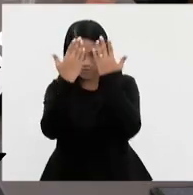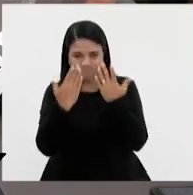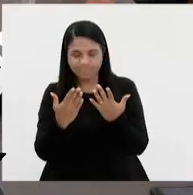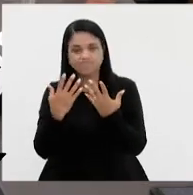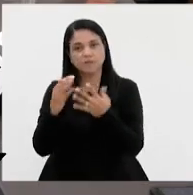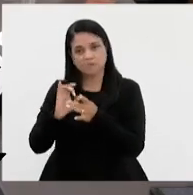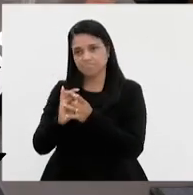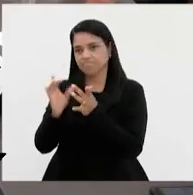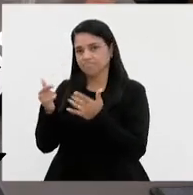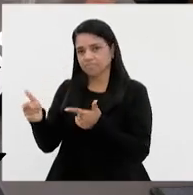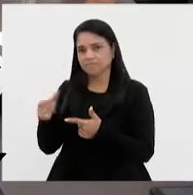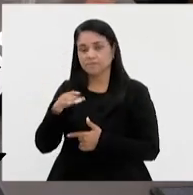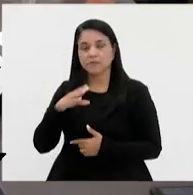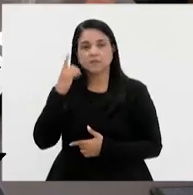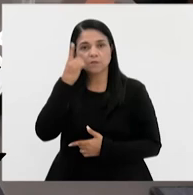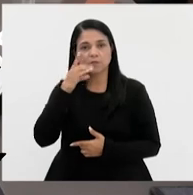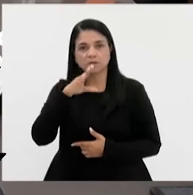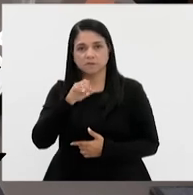Jordão.